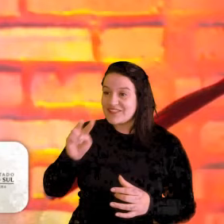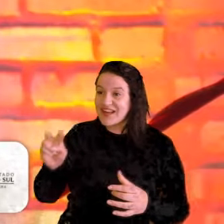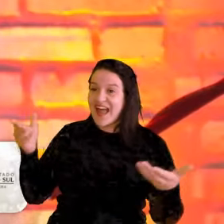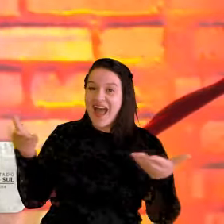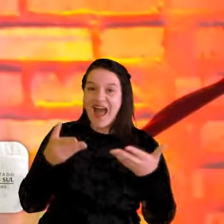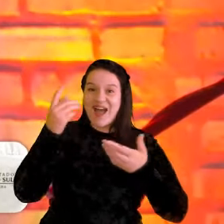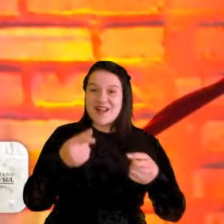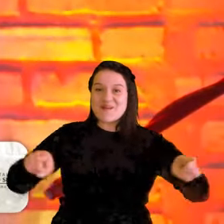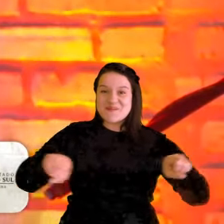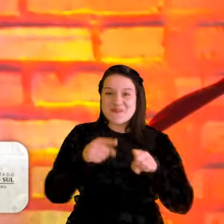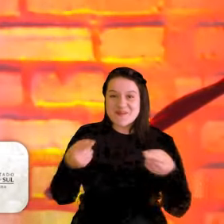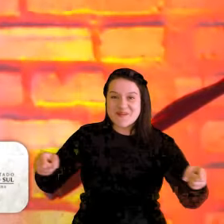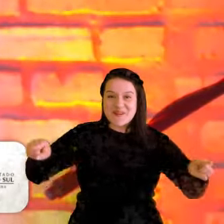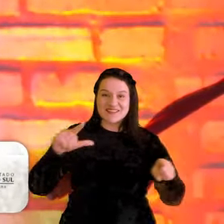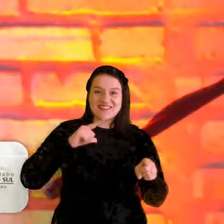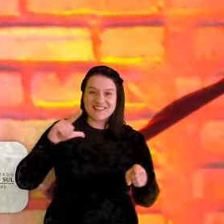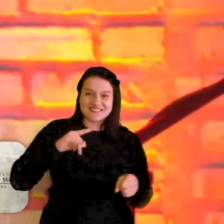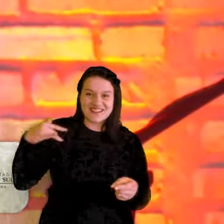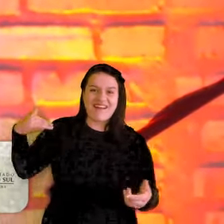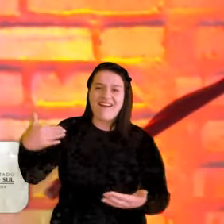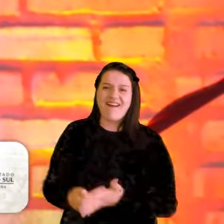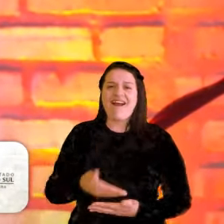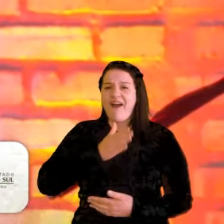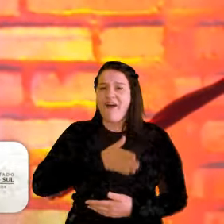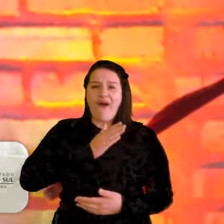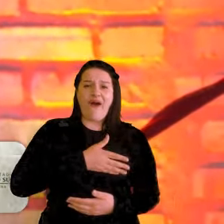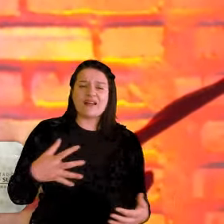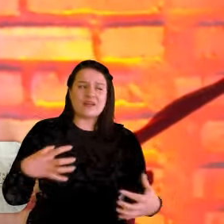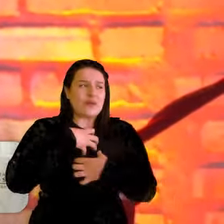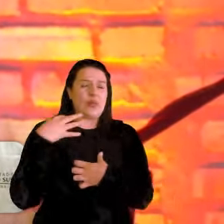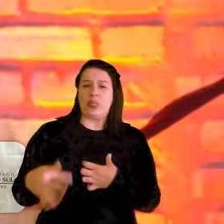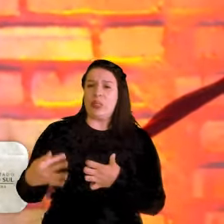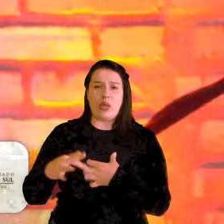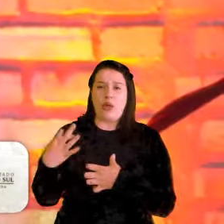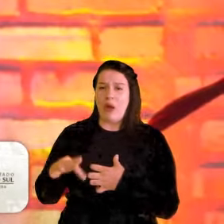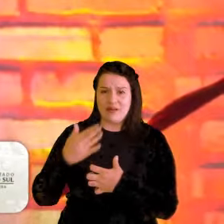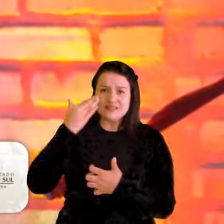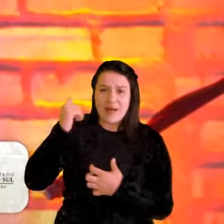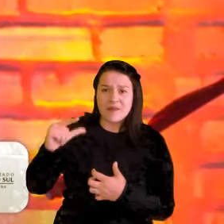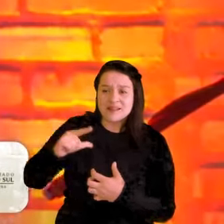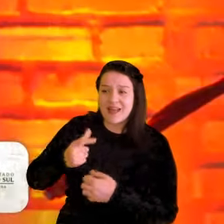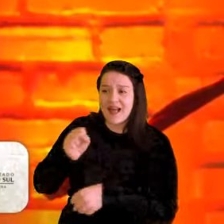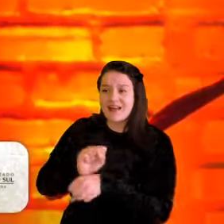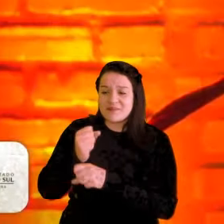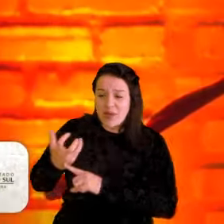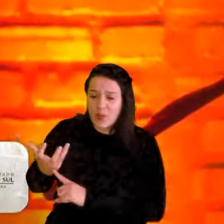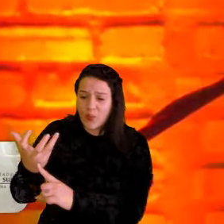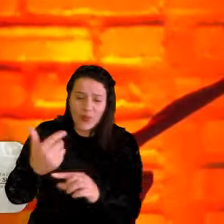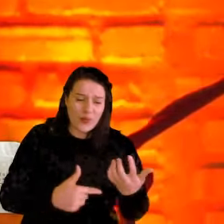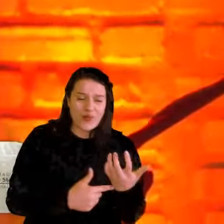ouvir esta canção. Saiba que o meu coração sente dor. Sabe que espero naquele